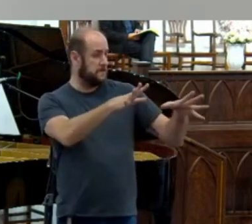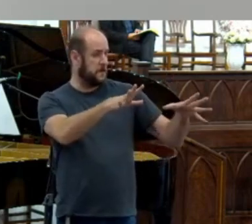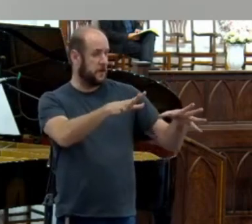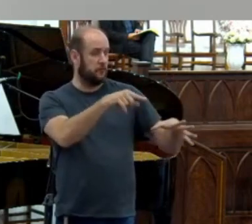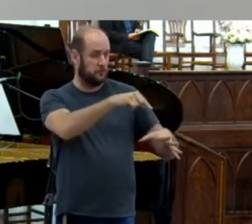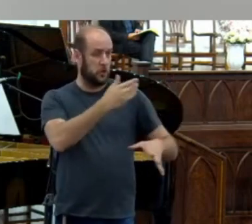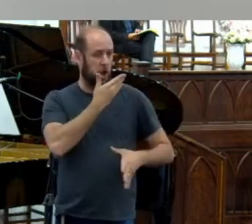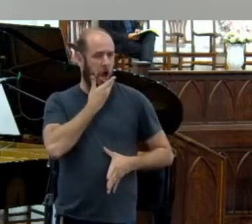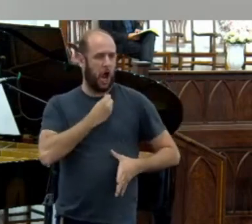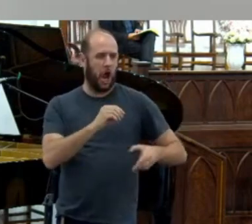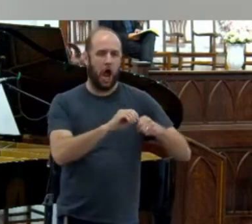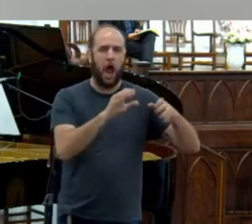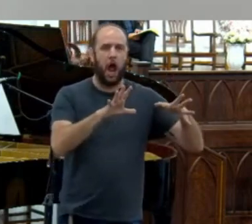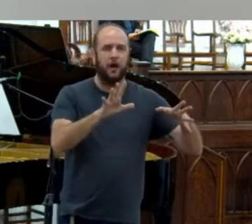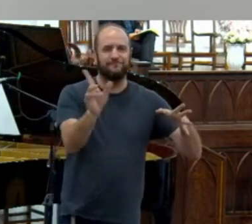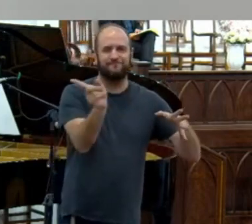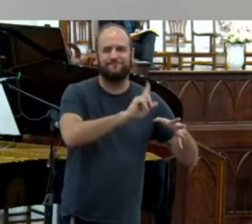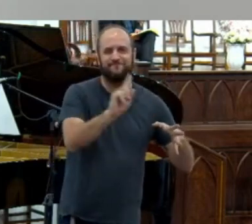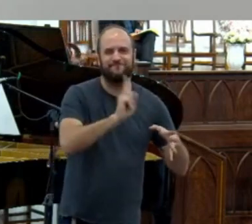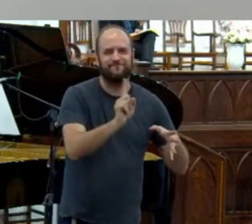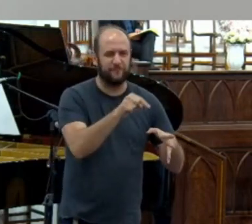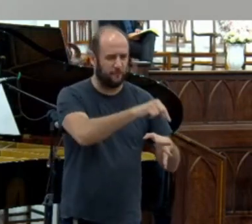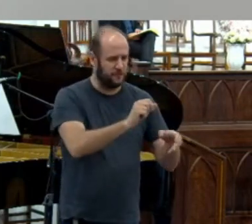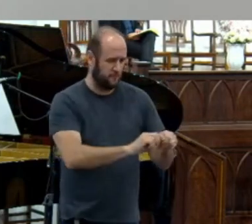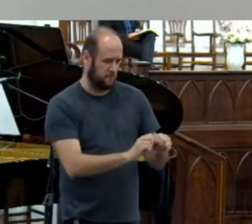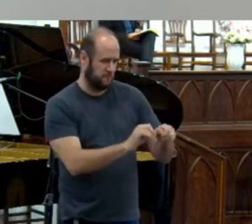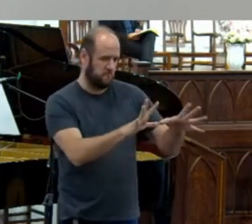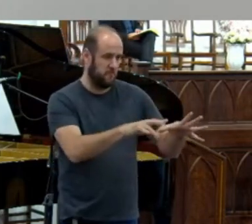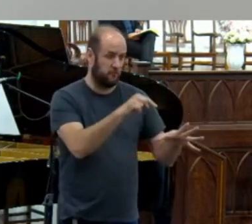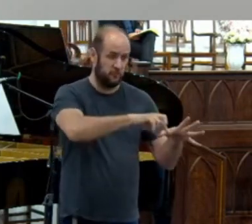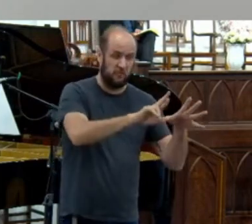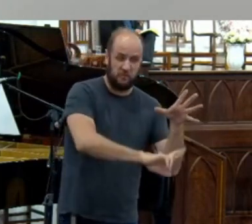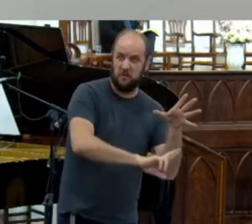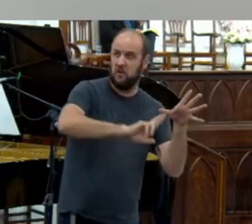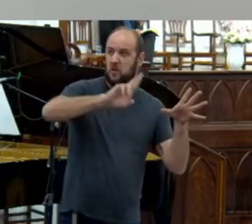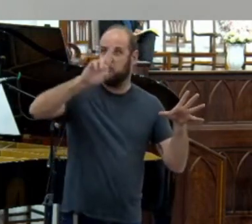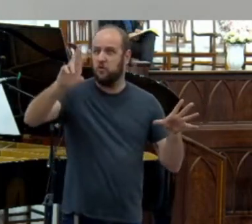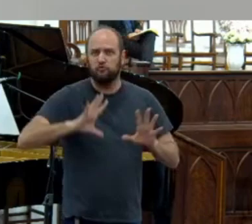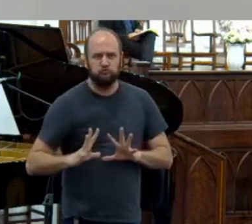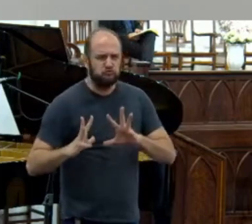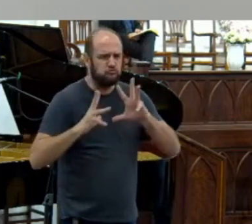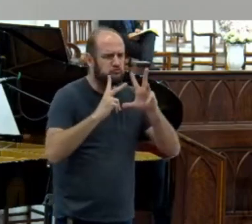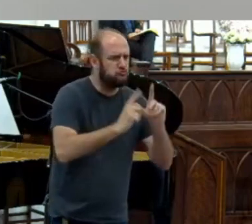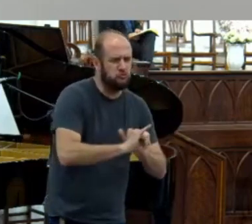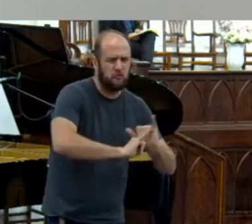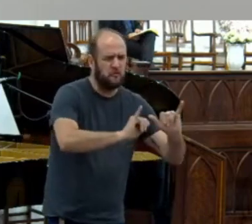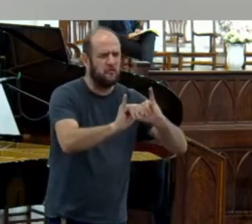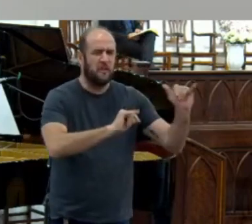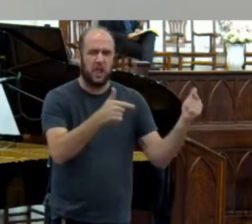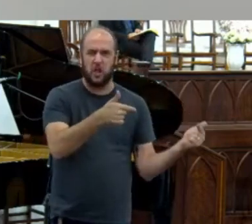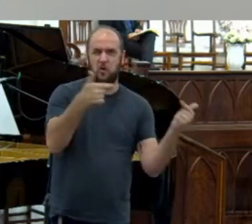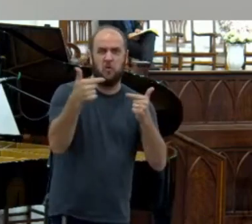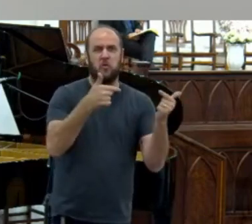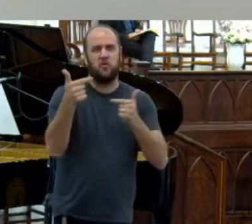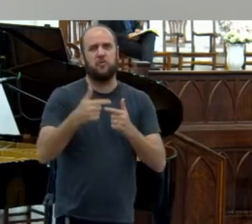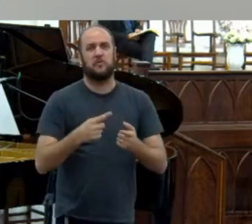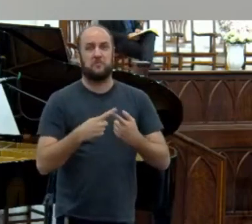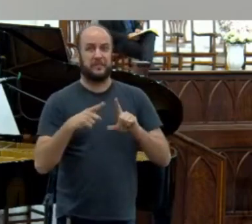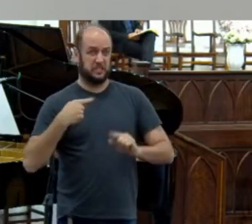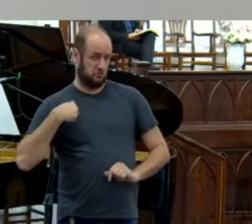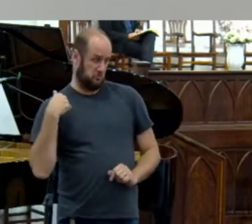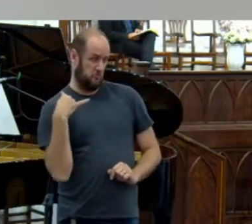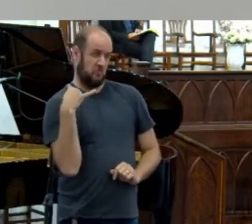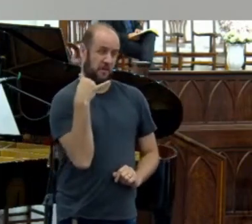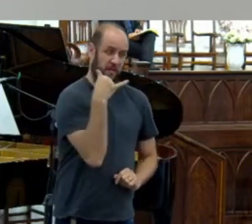és criador. Tu vais prestar contas a mim de tudo o que falas contra mim, mas eu não vou